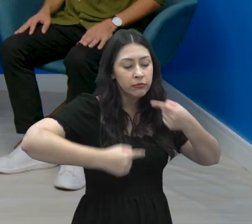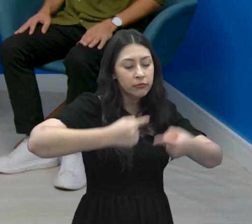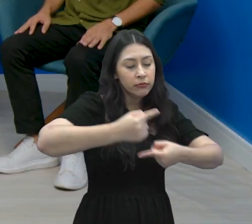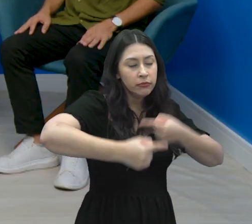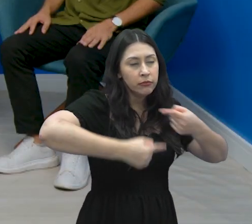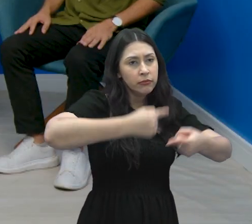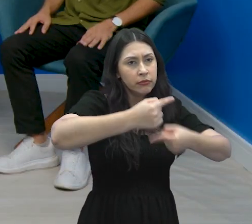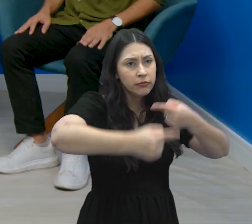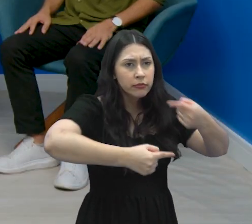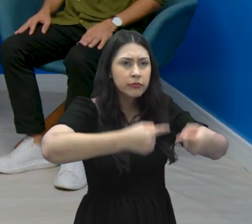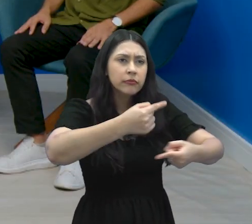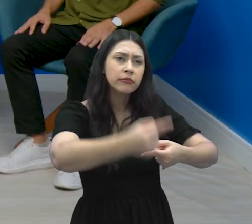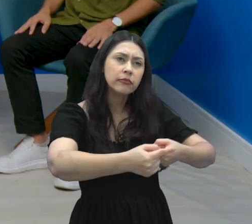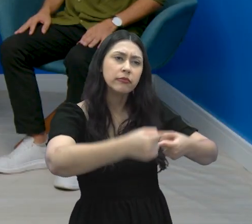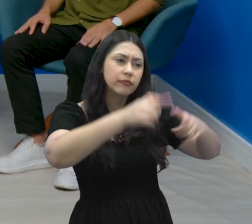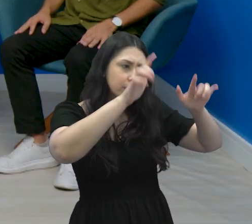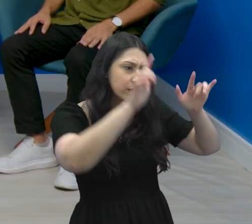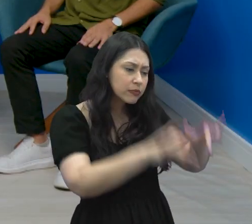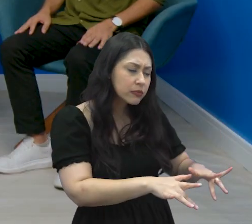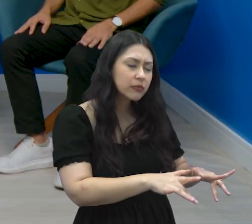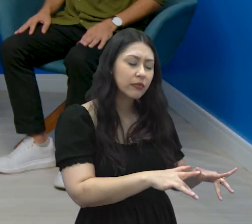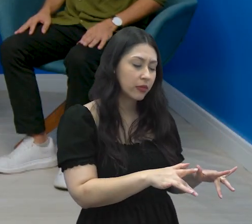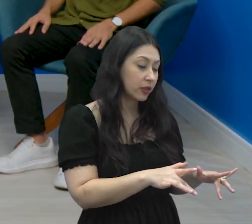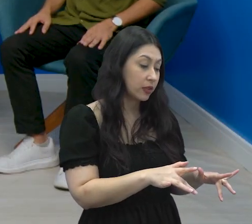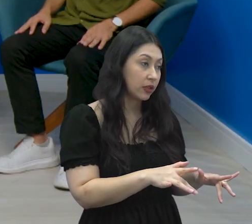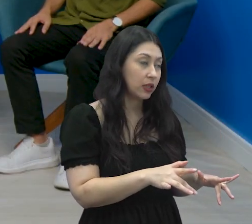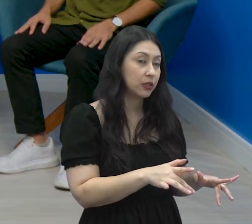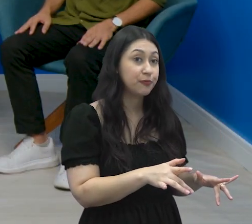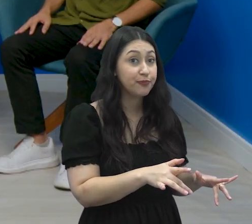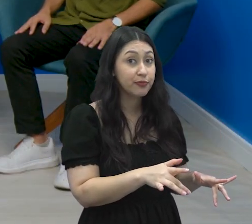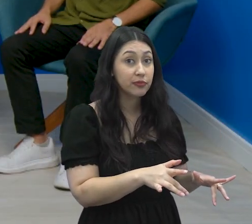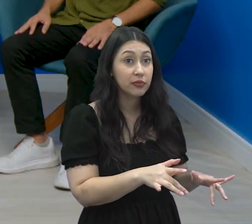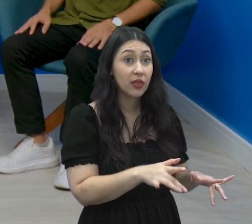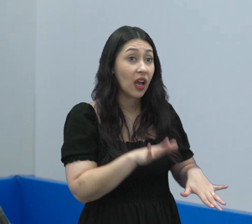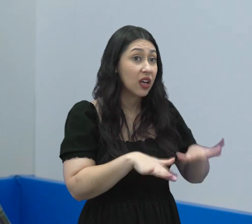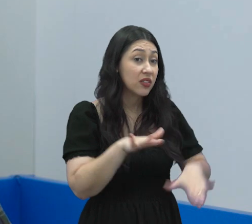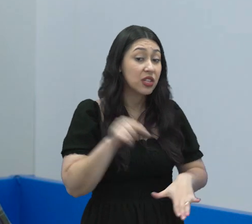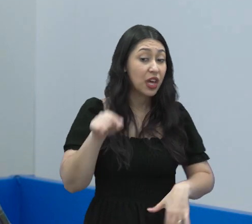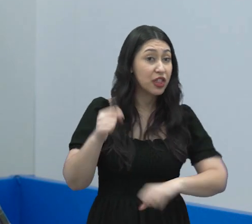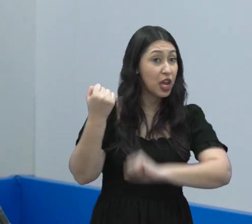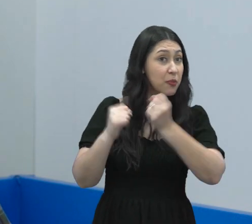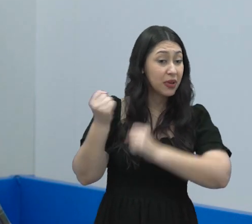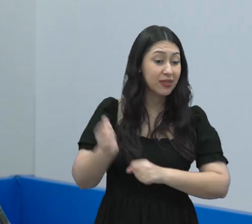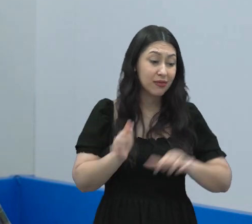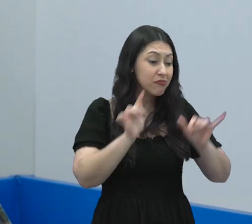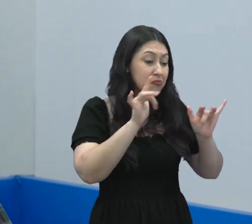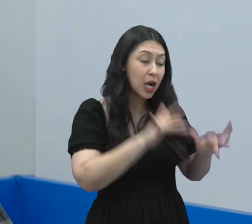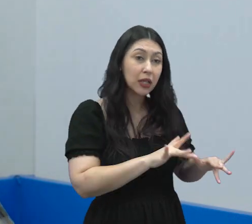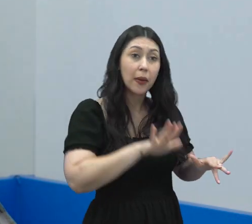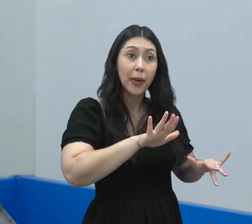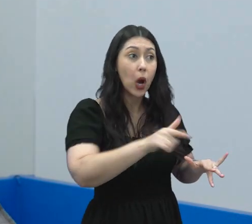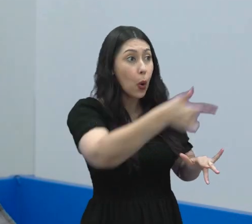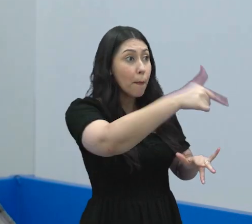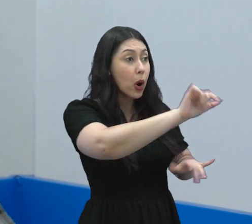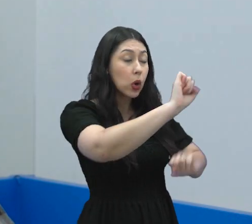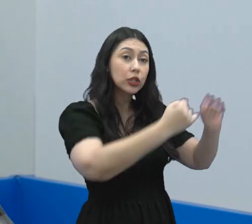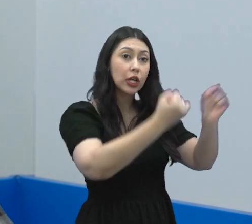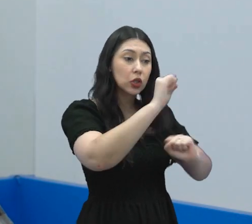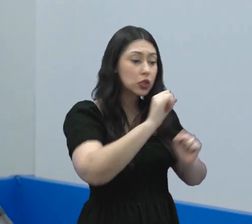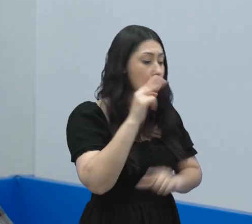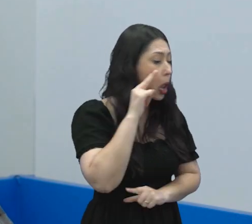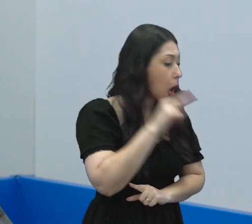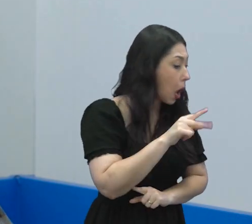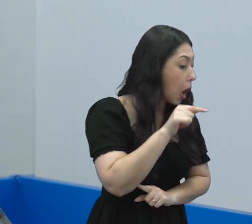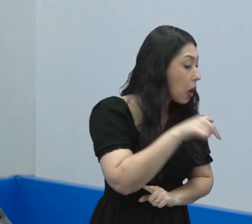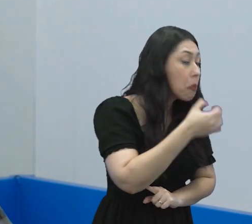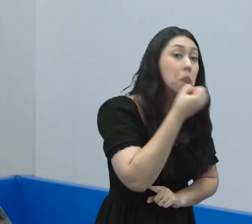ou aquele resíduo que ele é um resíduo para uma coisa, mas para uma outra